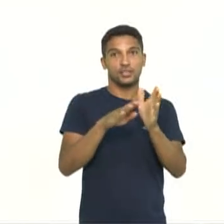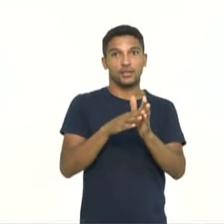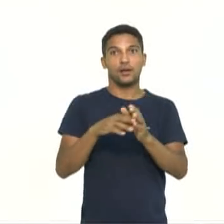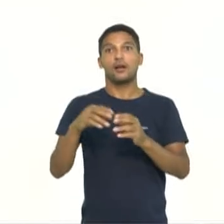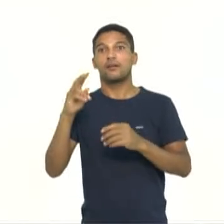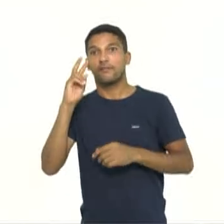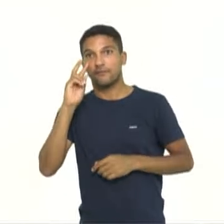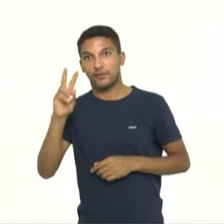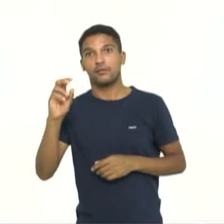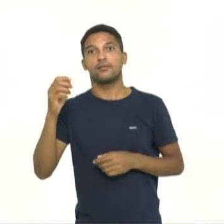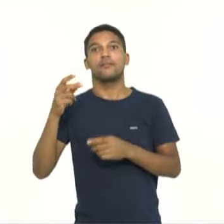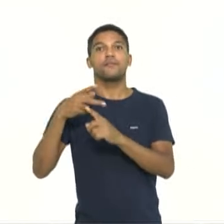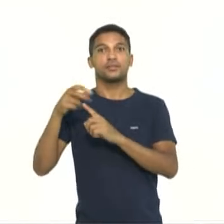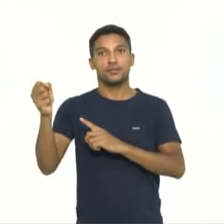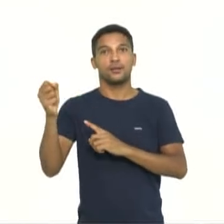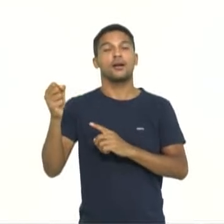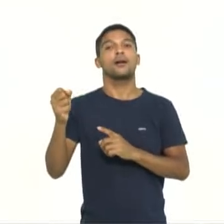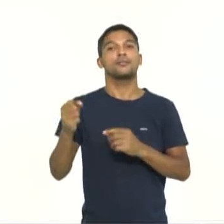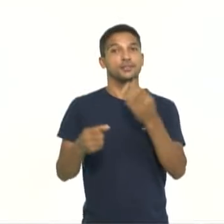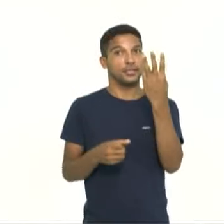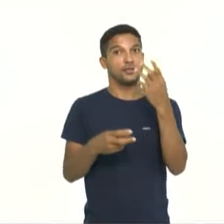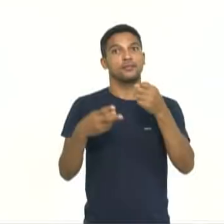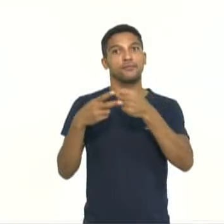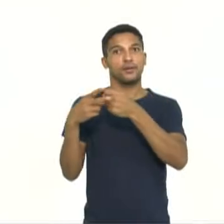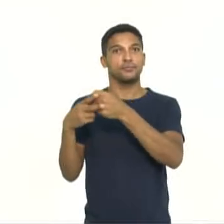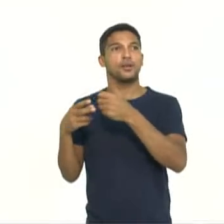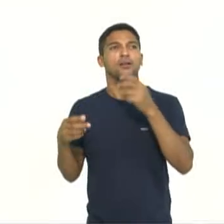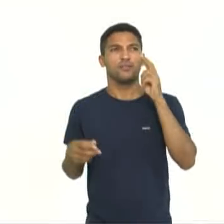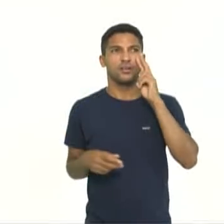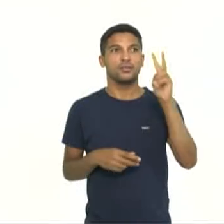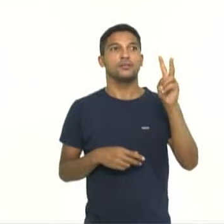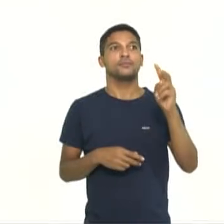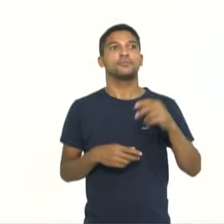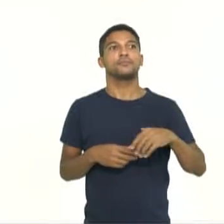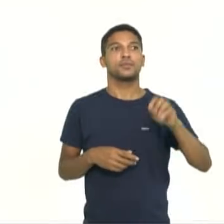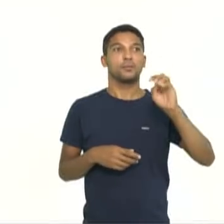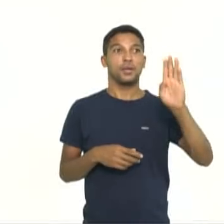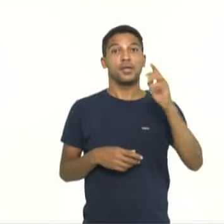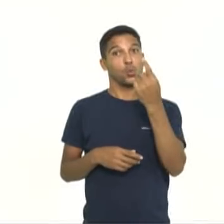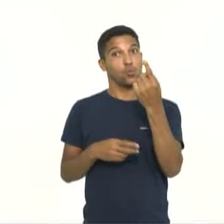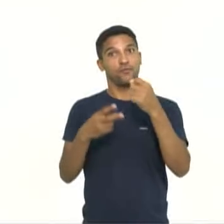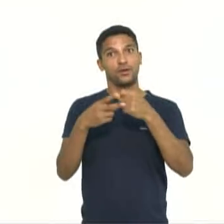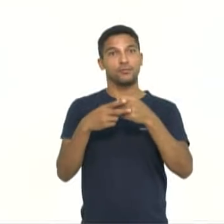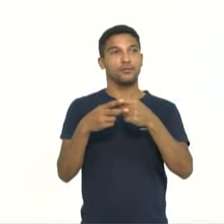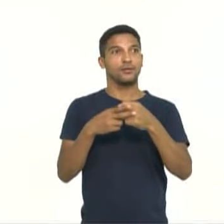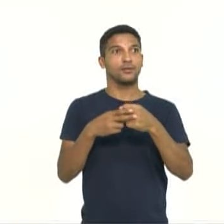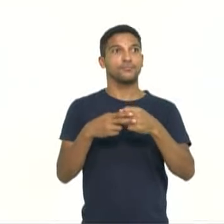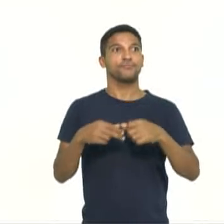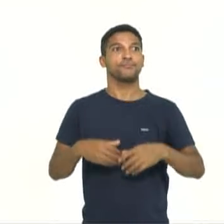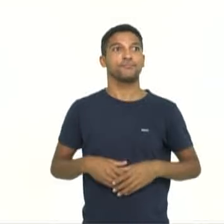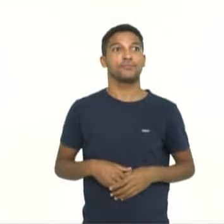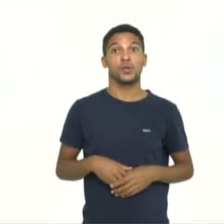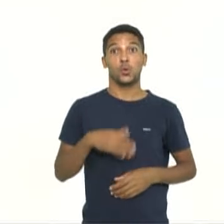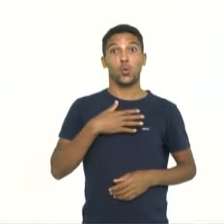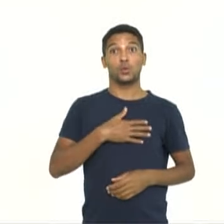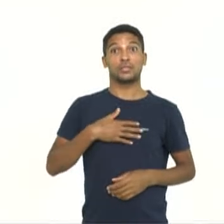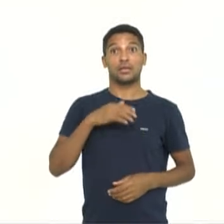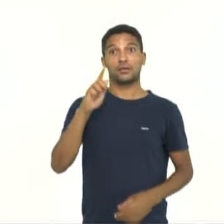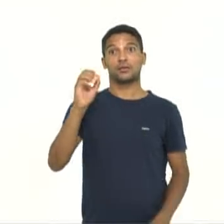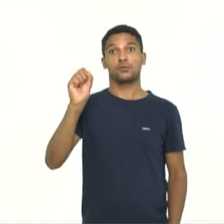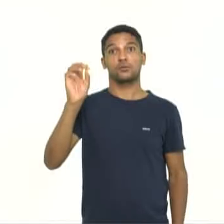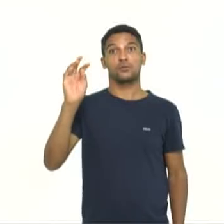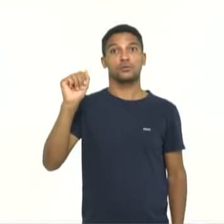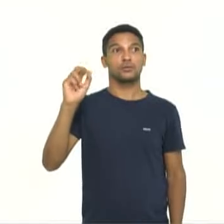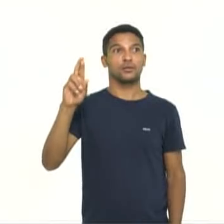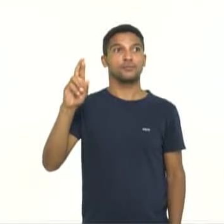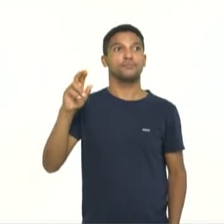B, 1, a C, 2, a D, 2, a letra E, 2, a letra F, 1